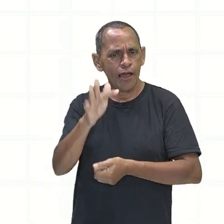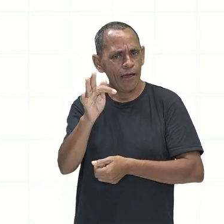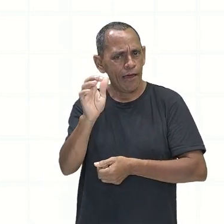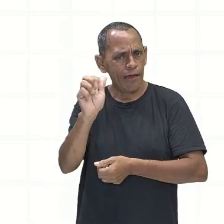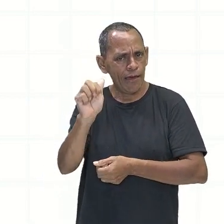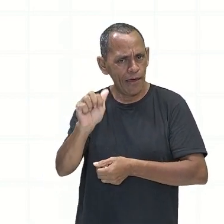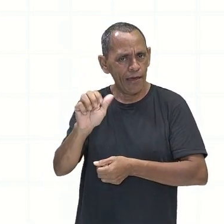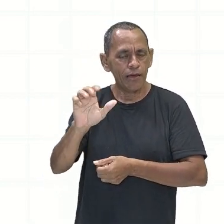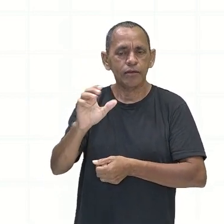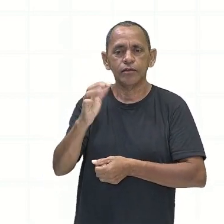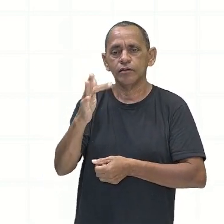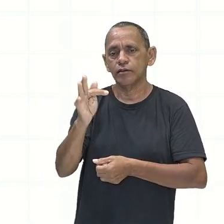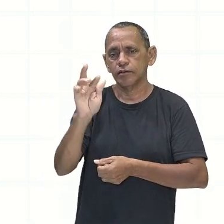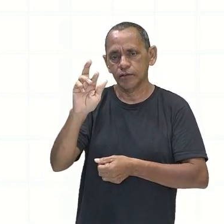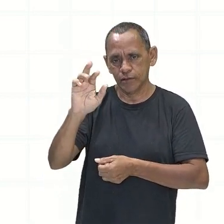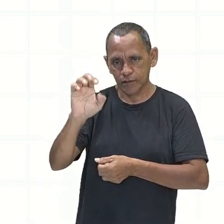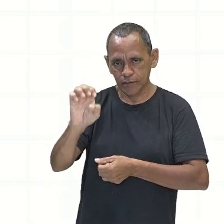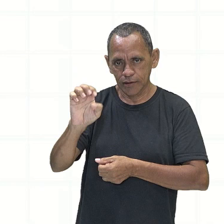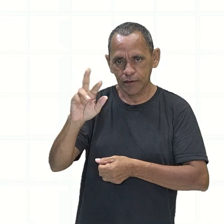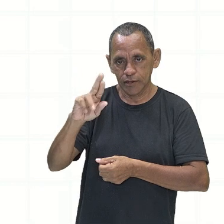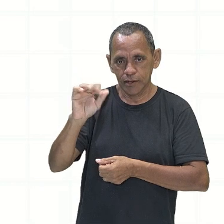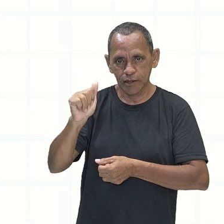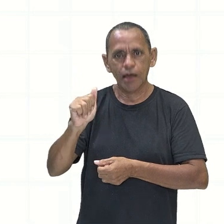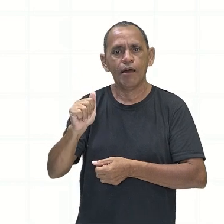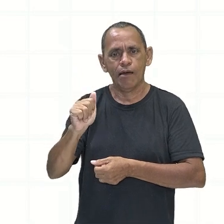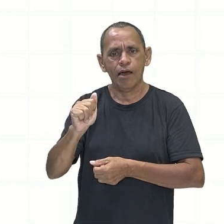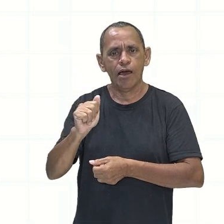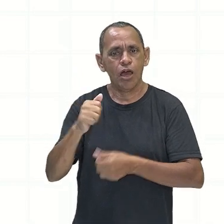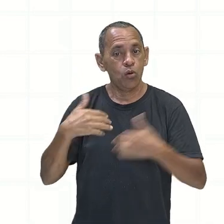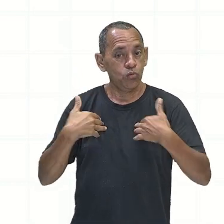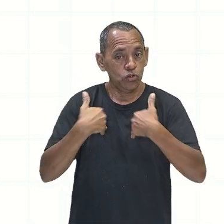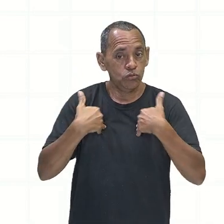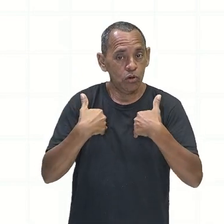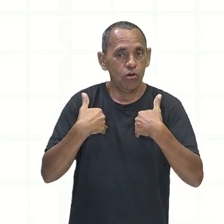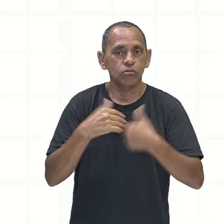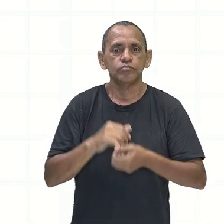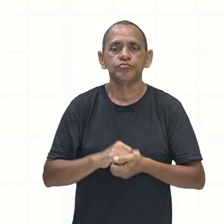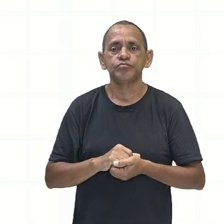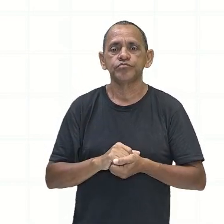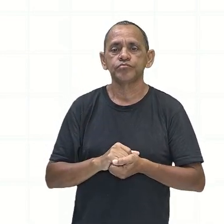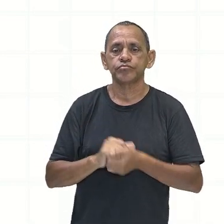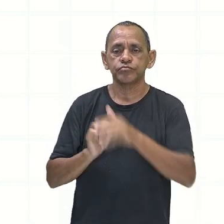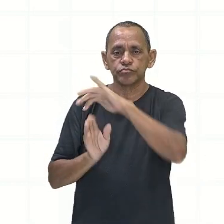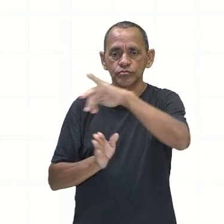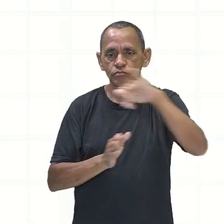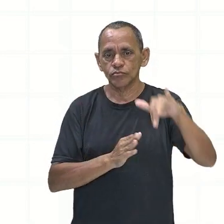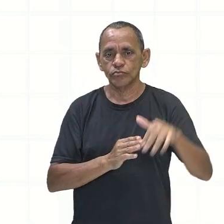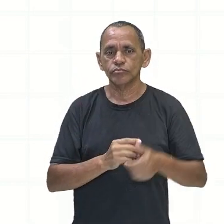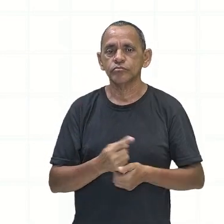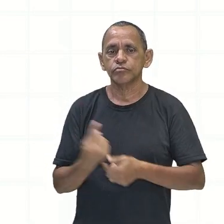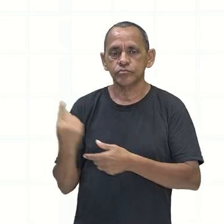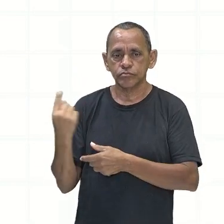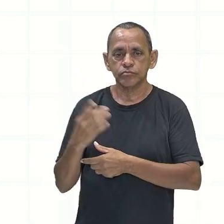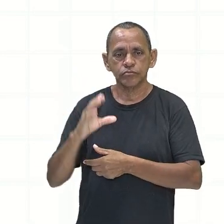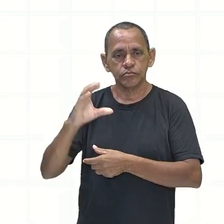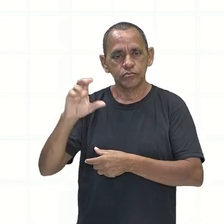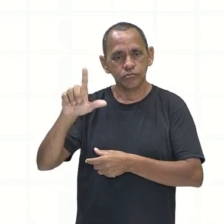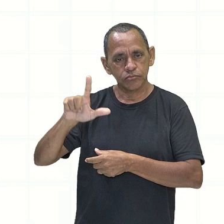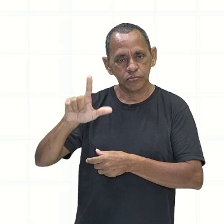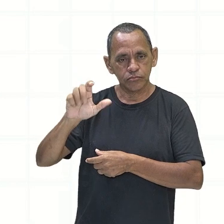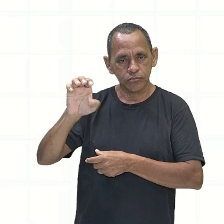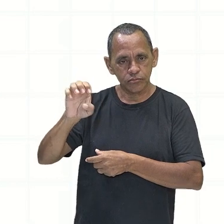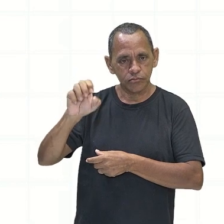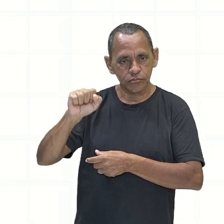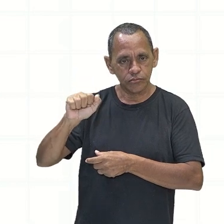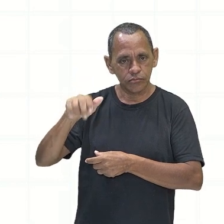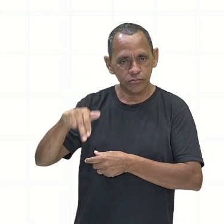Agora, no segundo exemplo, a gente vai notar que é uma diferença. Olha, Cleane ficou uma fera quando